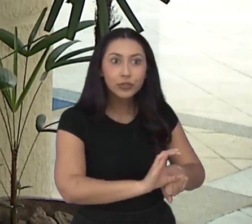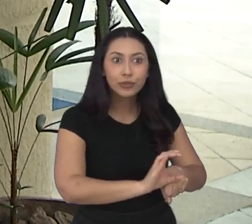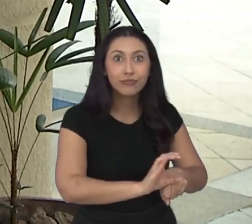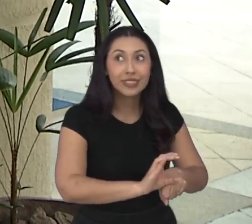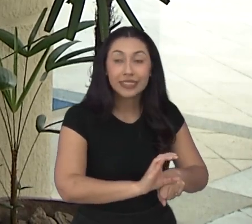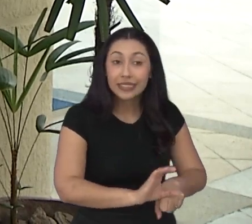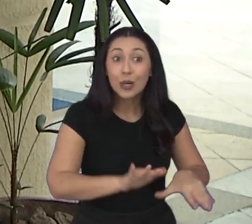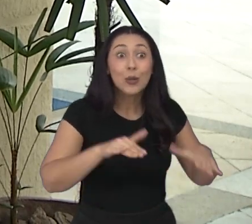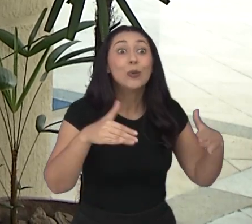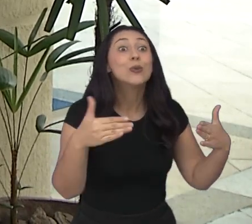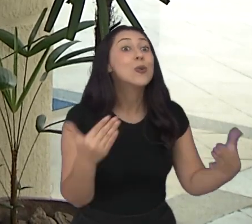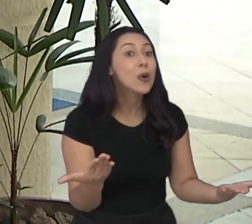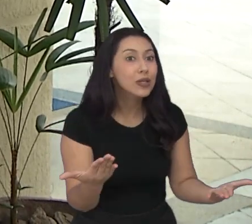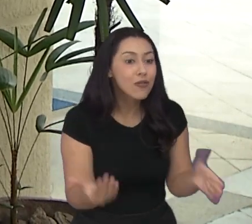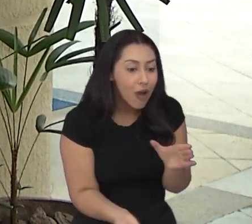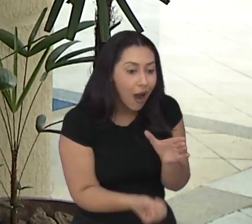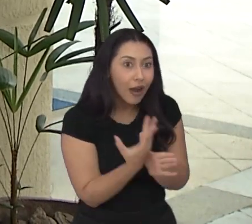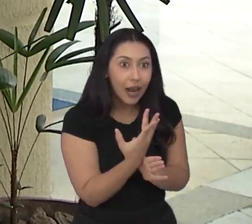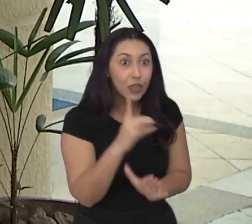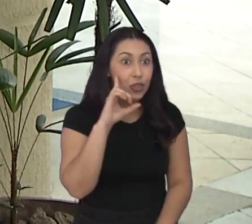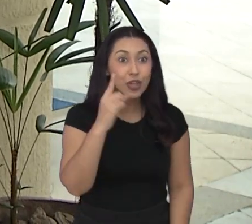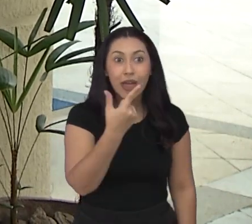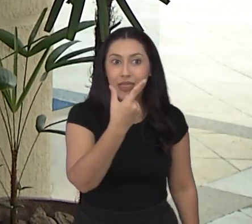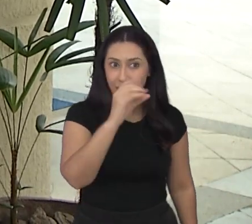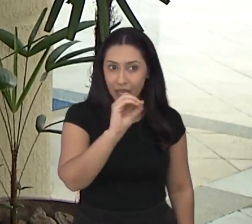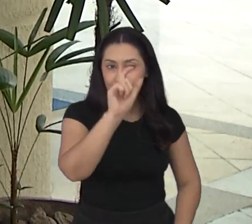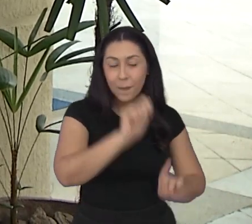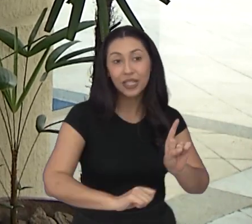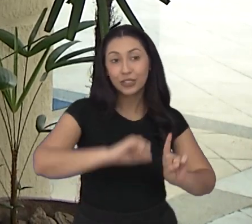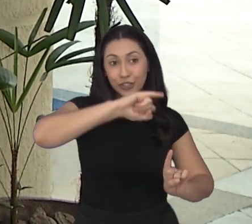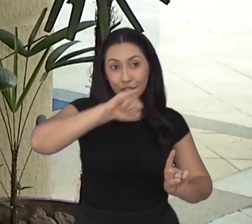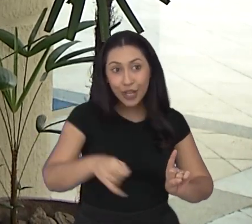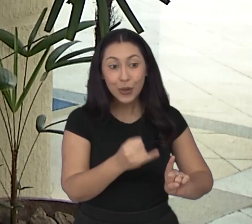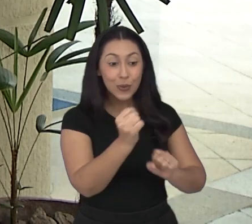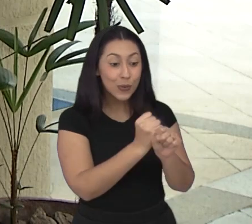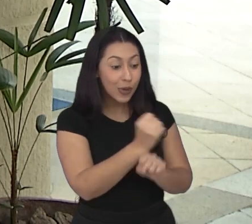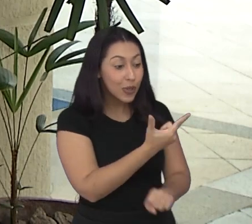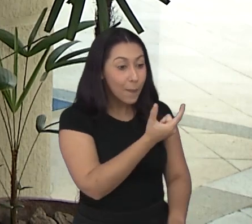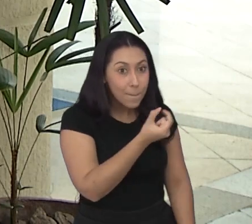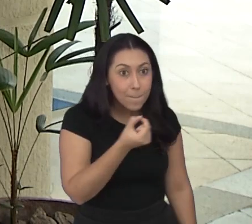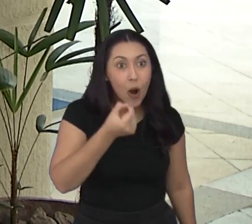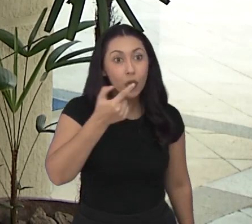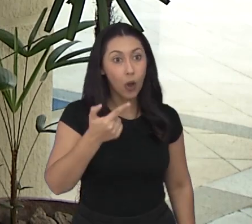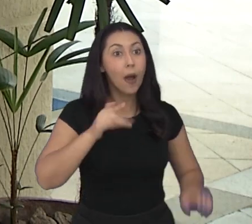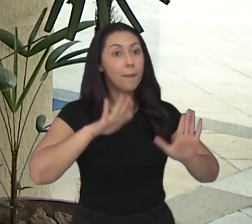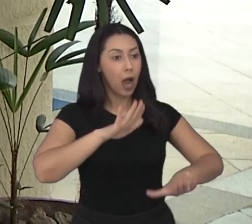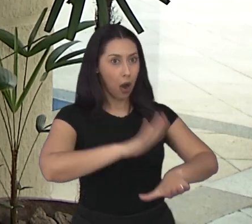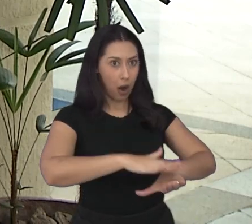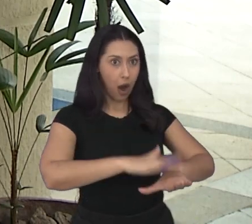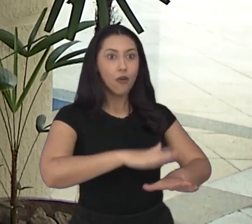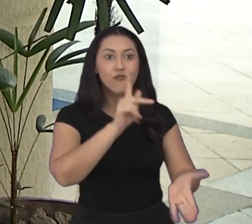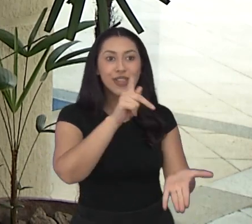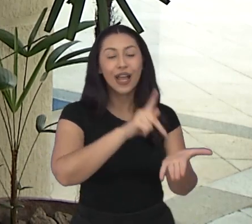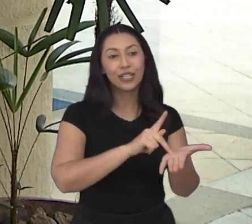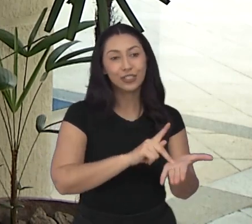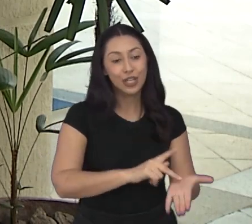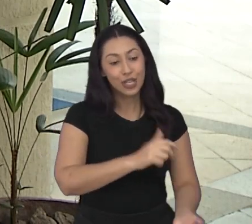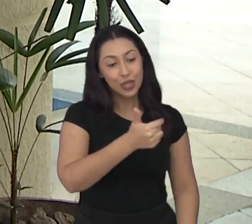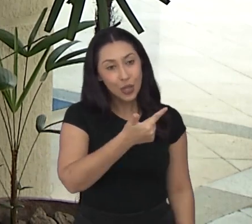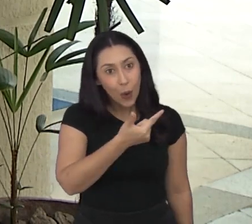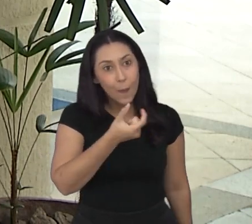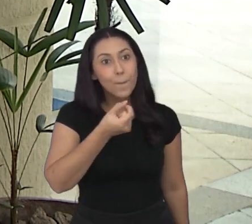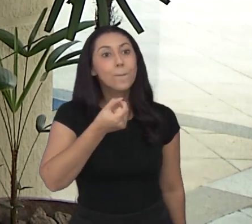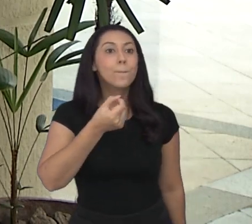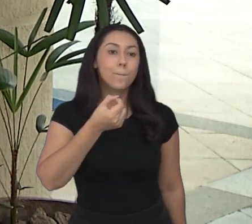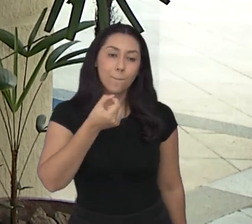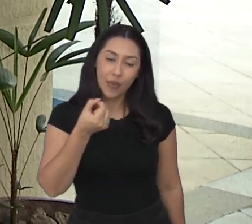Código Civil, gente, ele foi instituído em 10 de janeiro de 2002, entrou em vigor em 10 de janeiro de